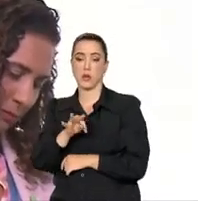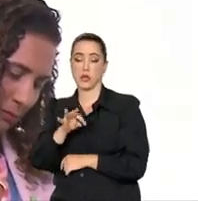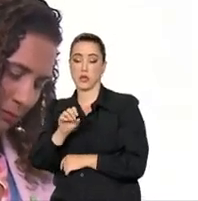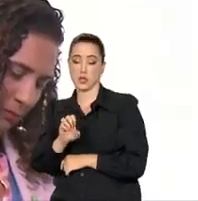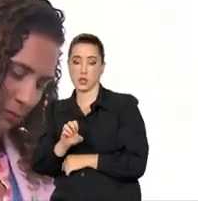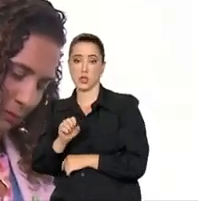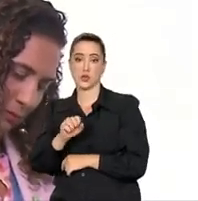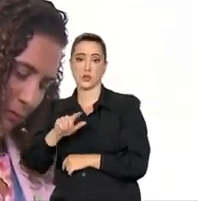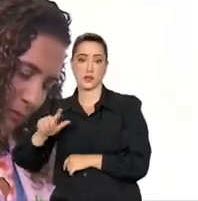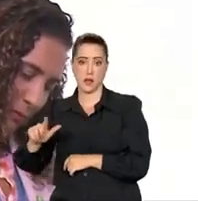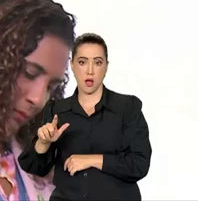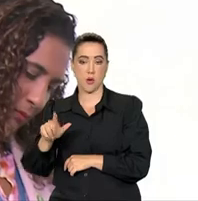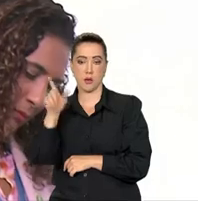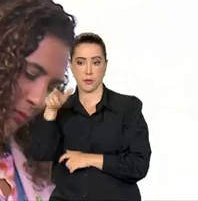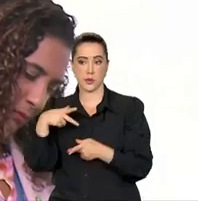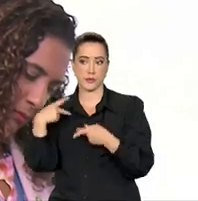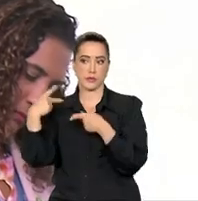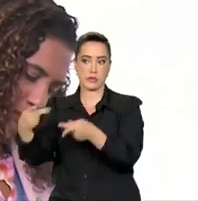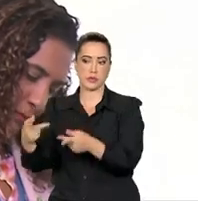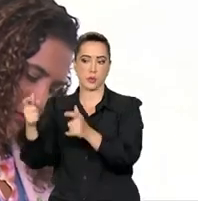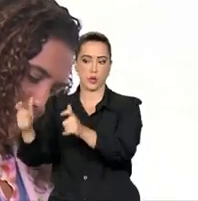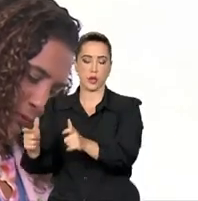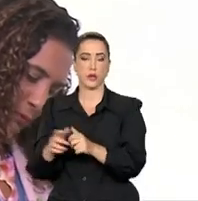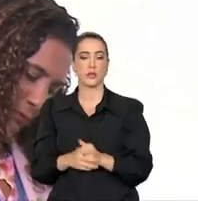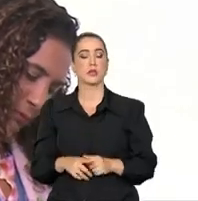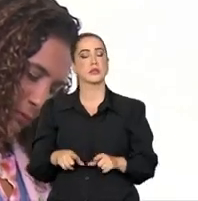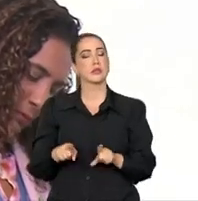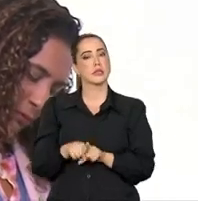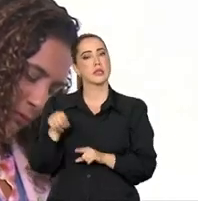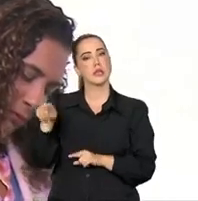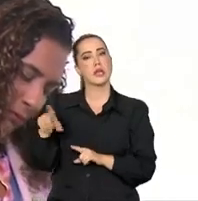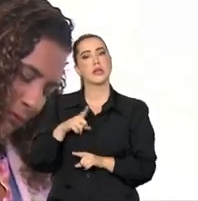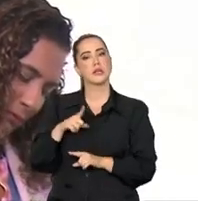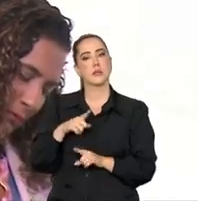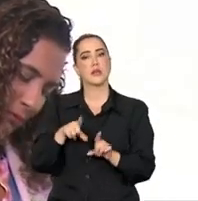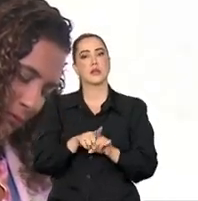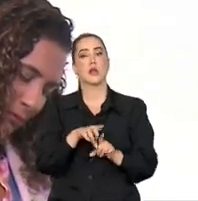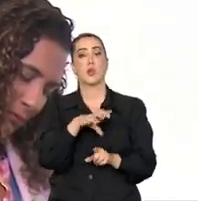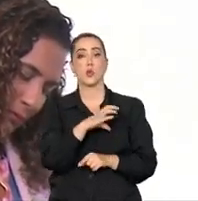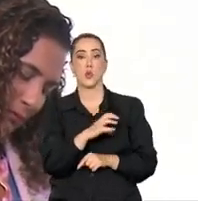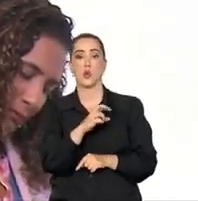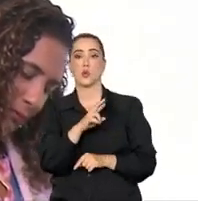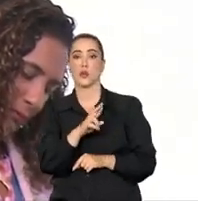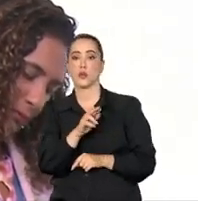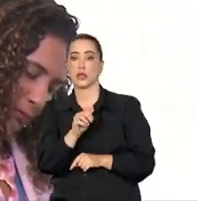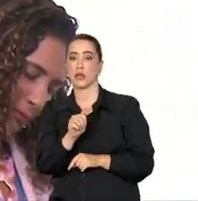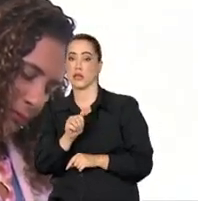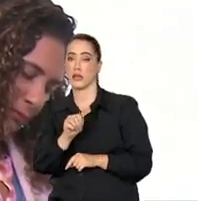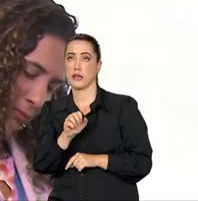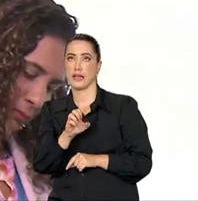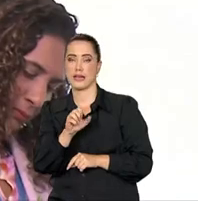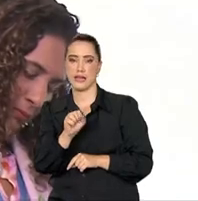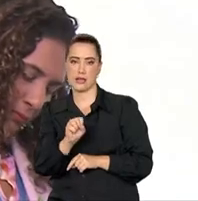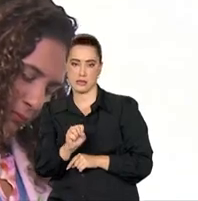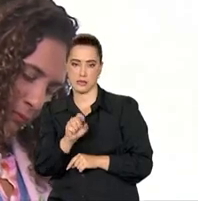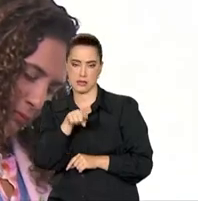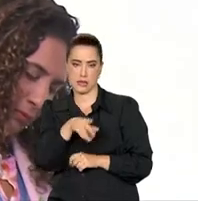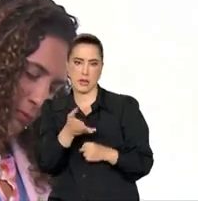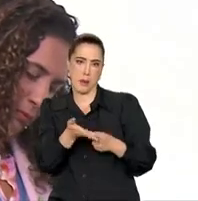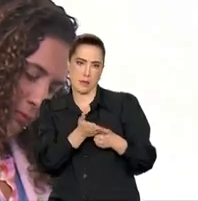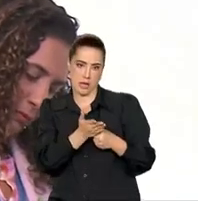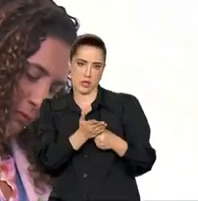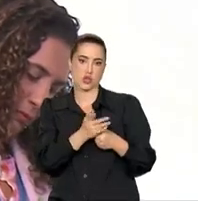enfim. E ali nós temos ainda o CREAS, que é a nossa média